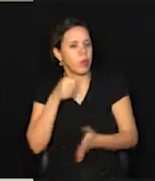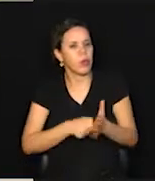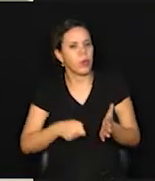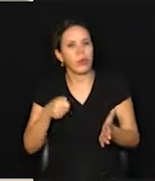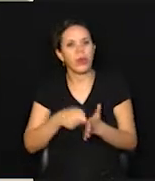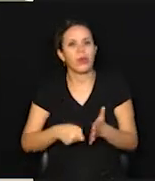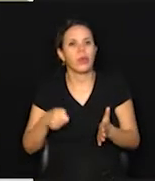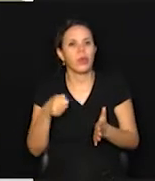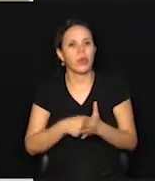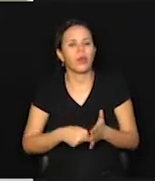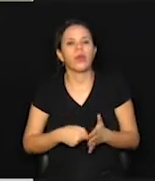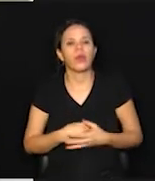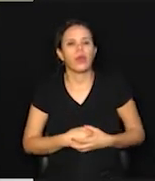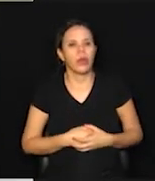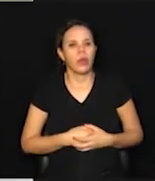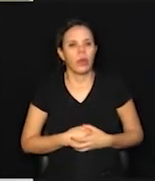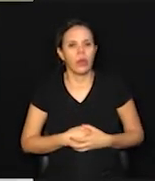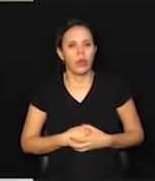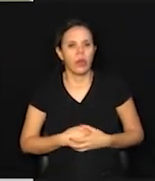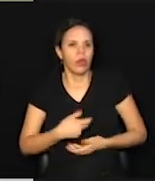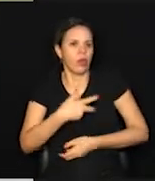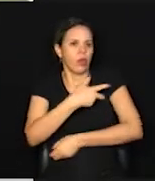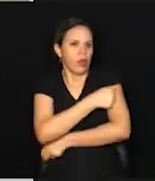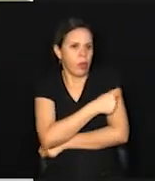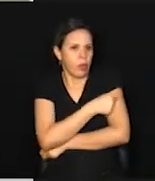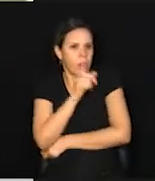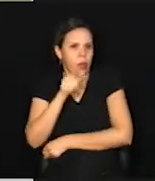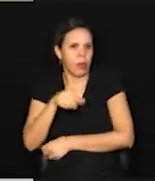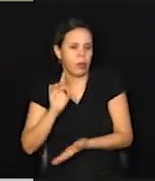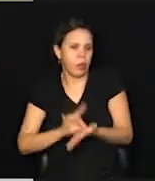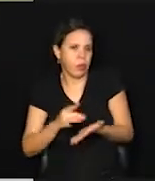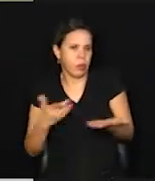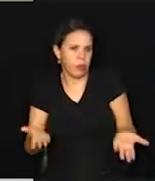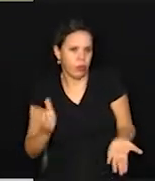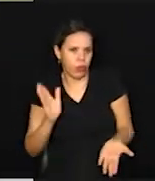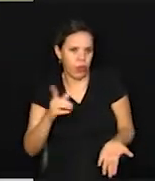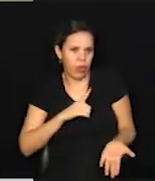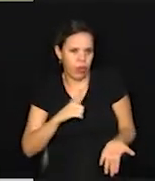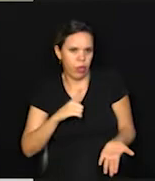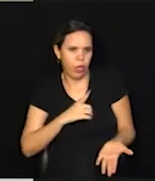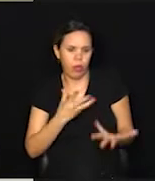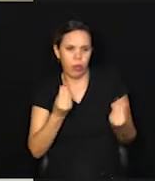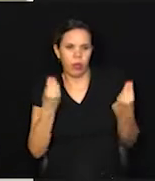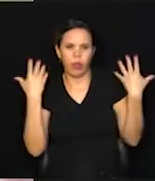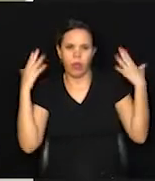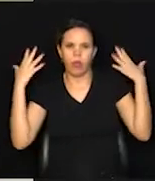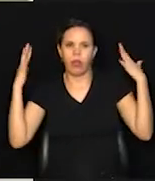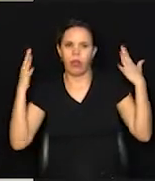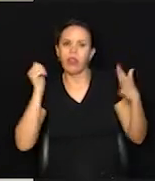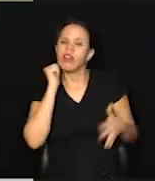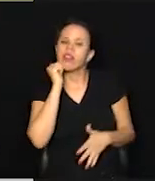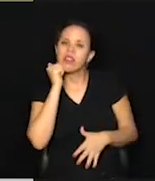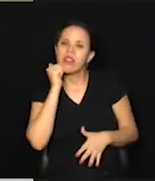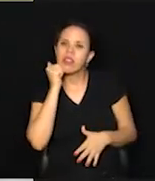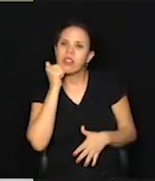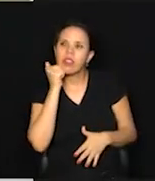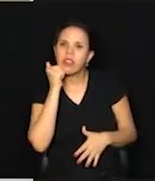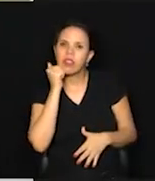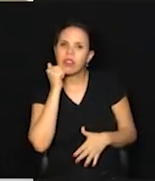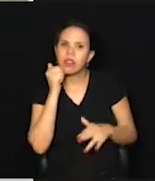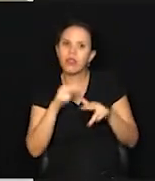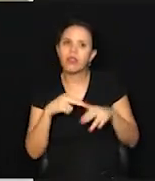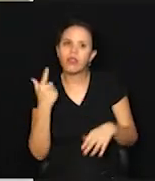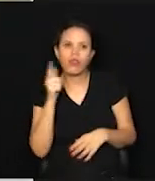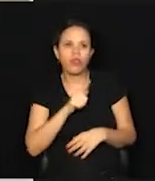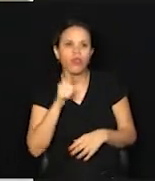acesso, dispensação de doses de vacina que sejam efetivas. A gente já tem muito a celebrar da ciência, pelo fato de a gente ter